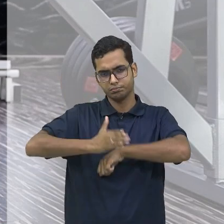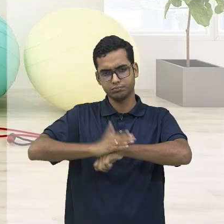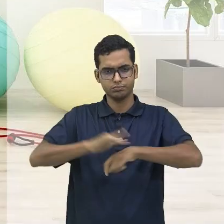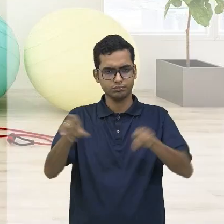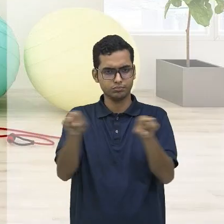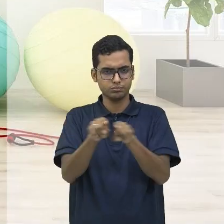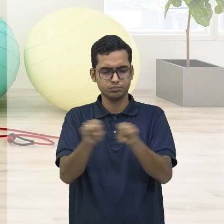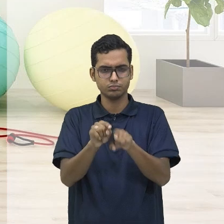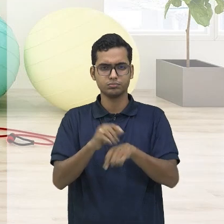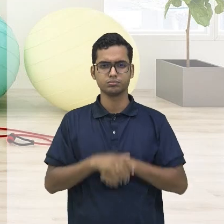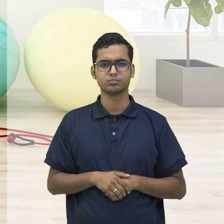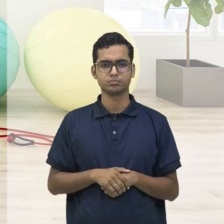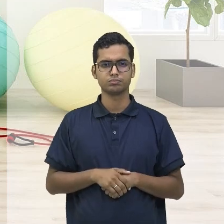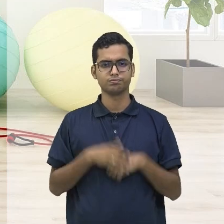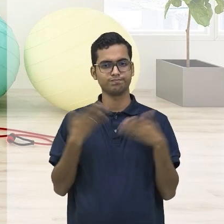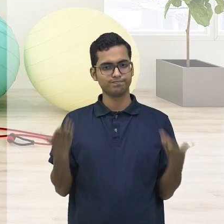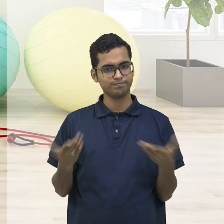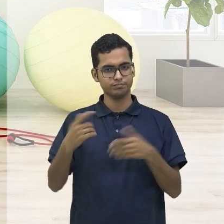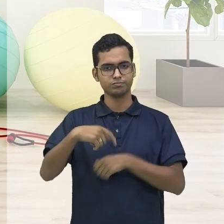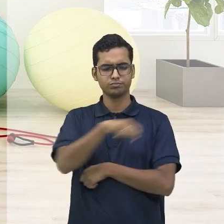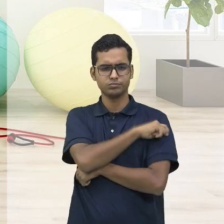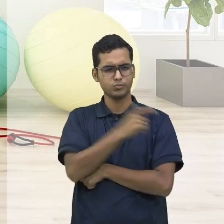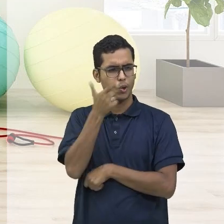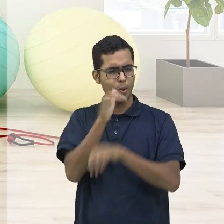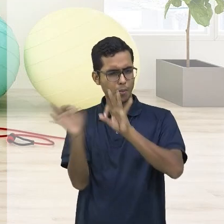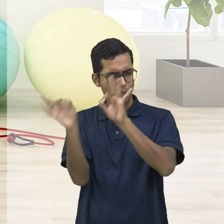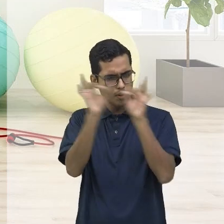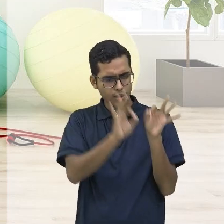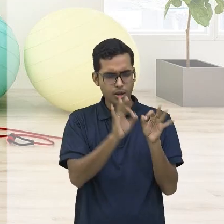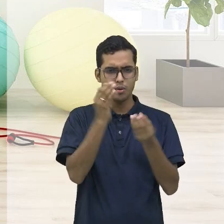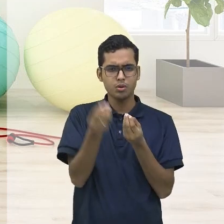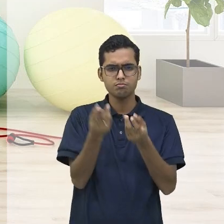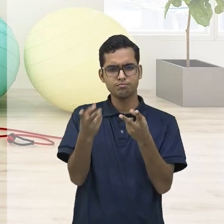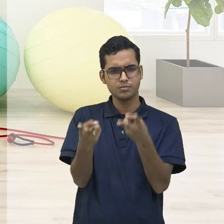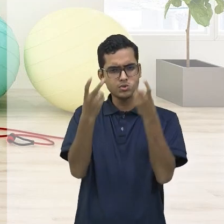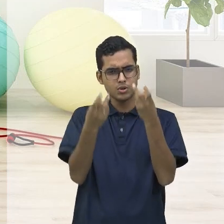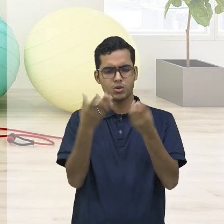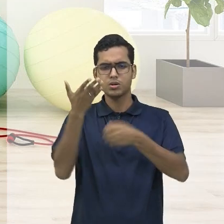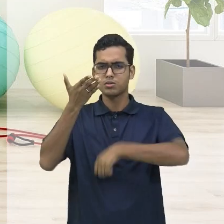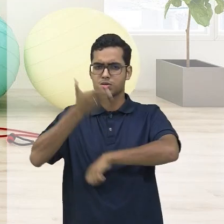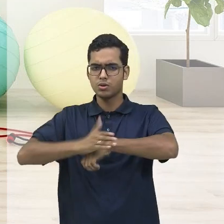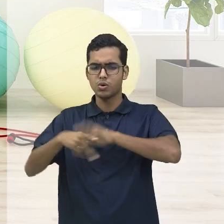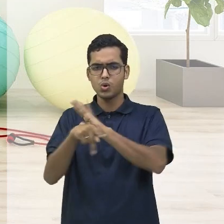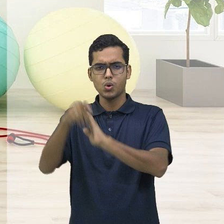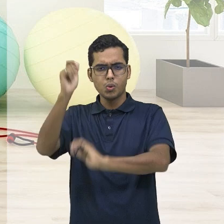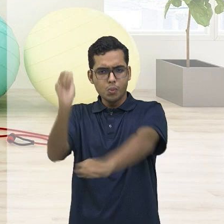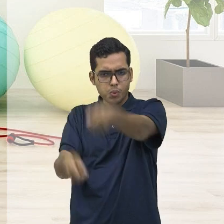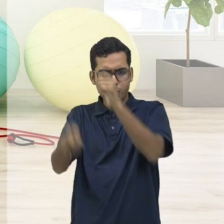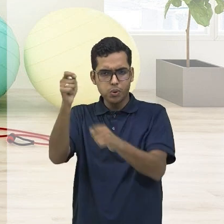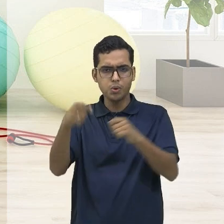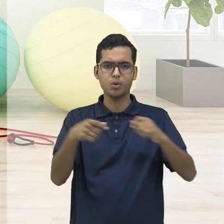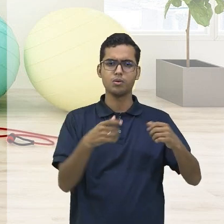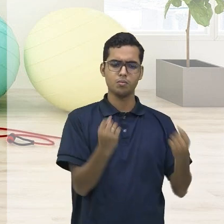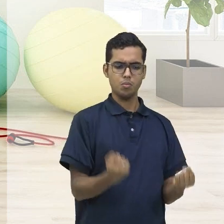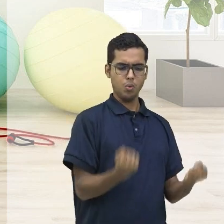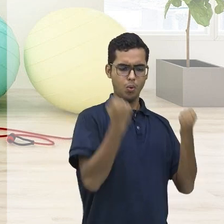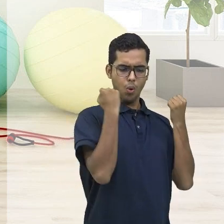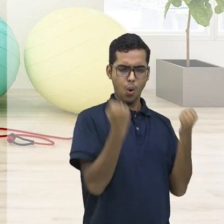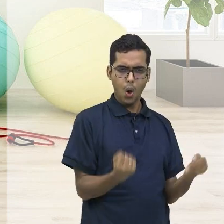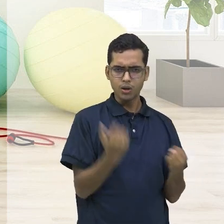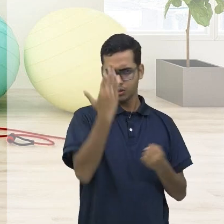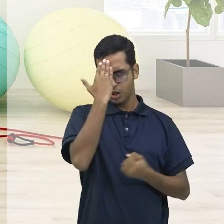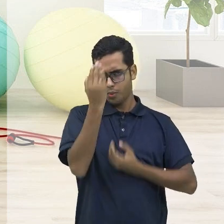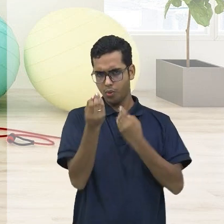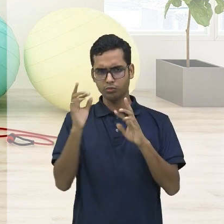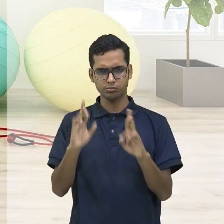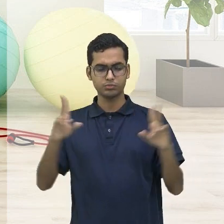certo? Muito bem, deu para diferenciar bastante, né, o treinamento funcional da musculação.